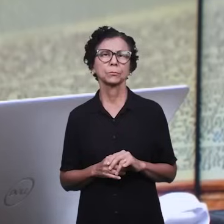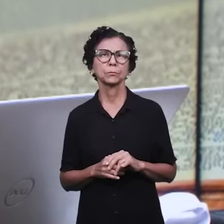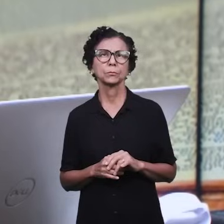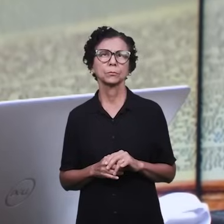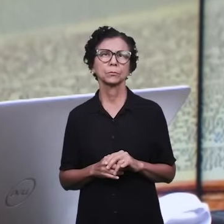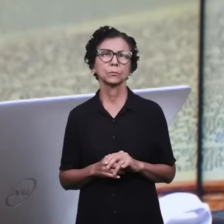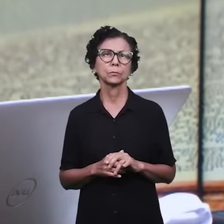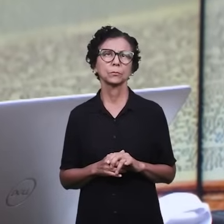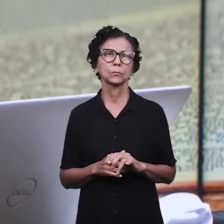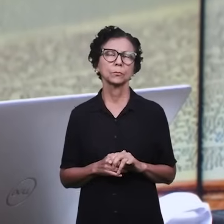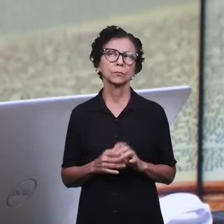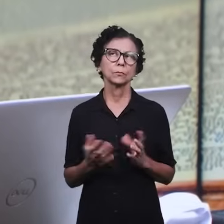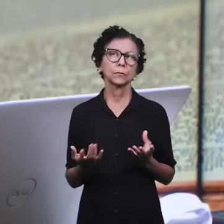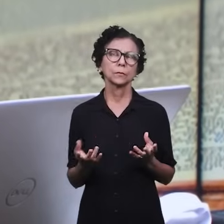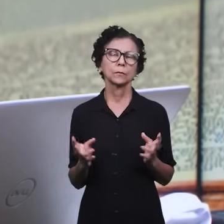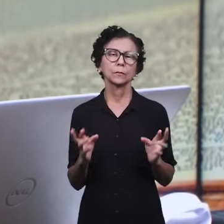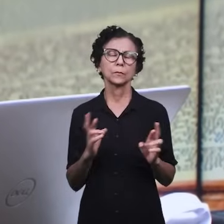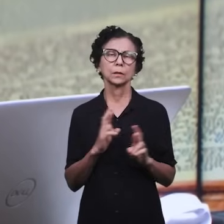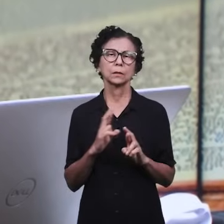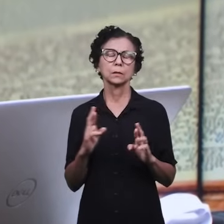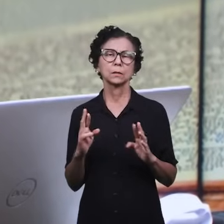que esse aspecto